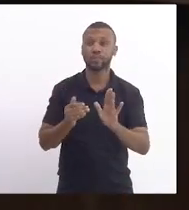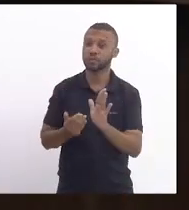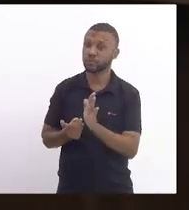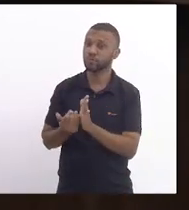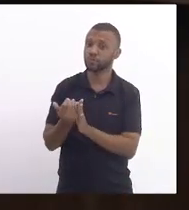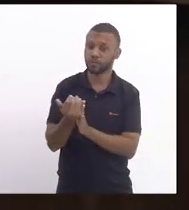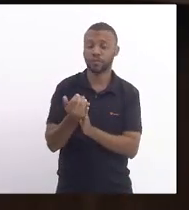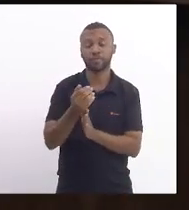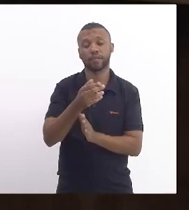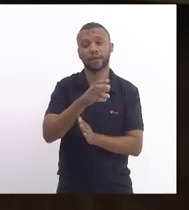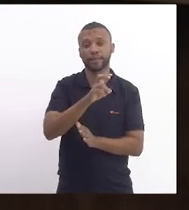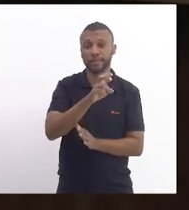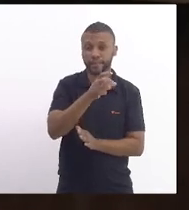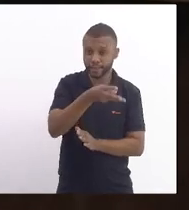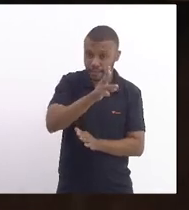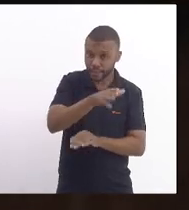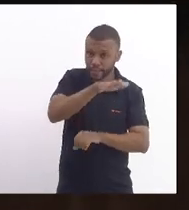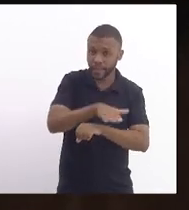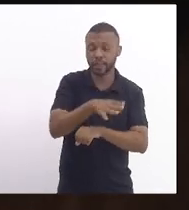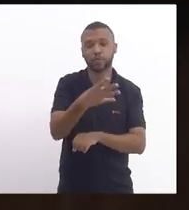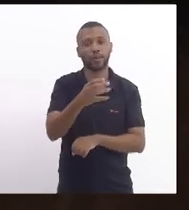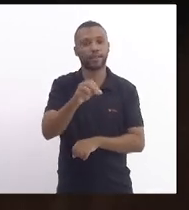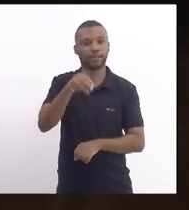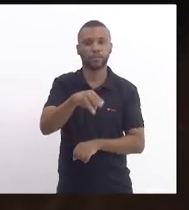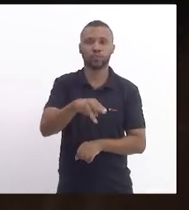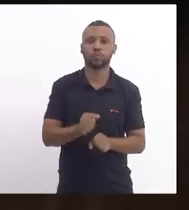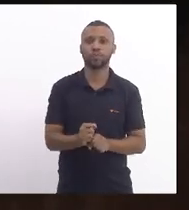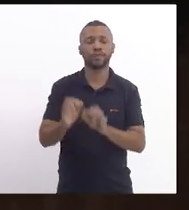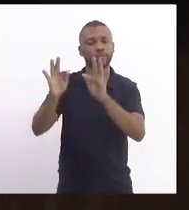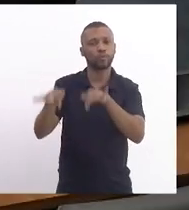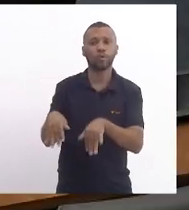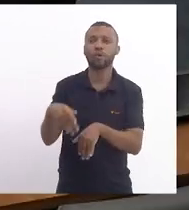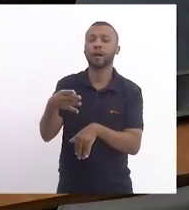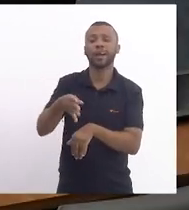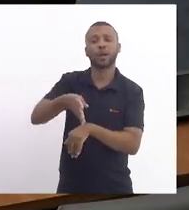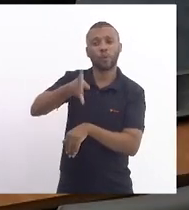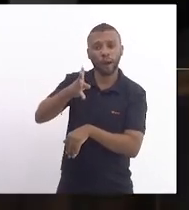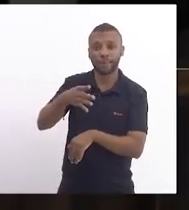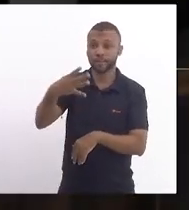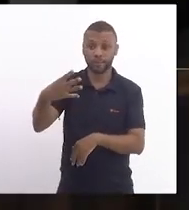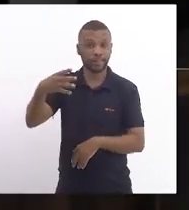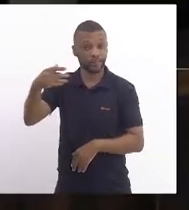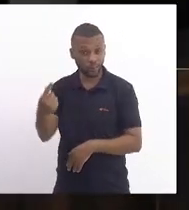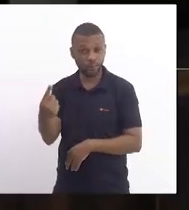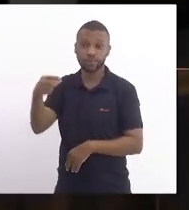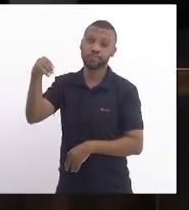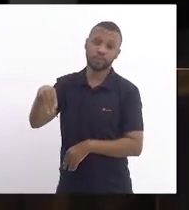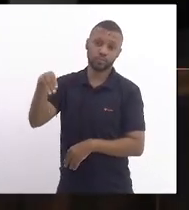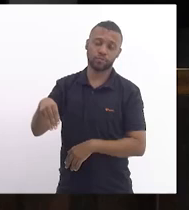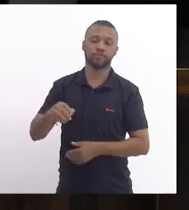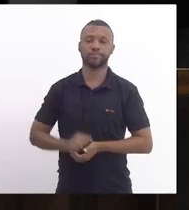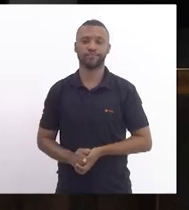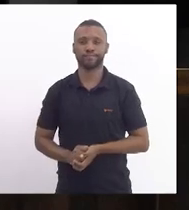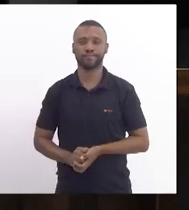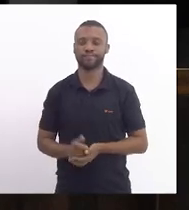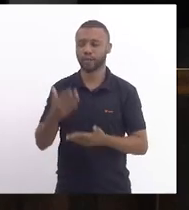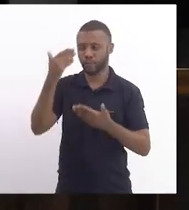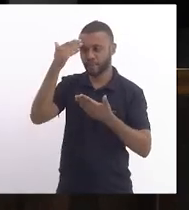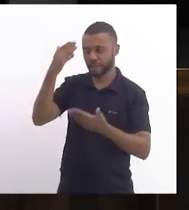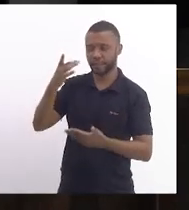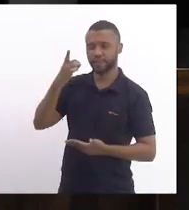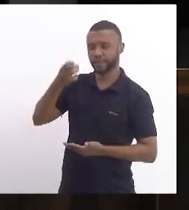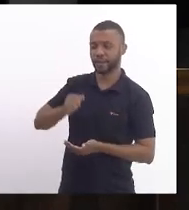15:40 encerrou ser 16:41 brigar o deputado lida e